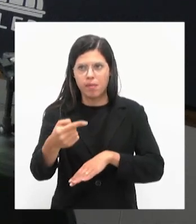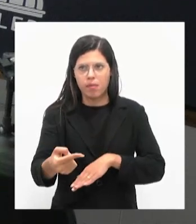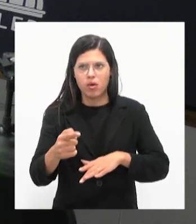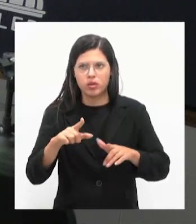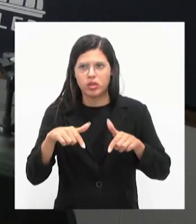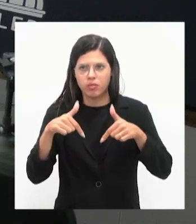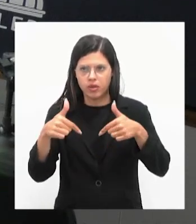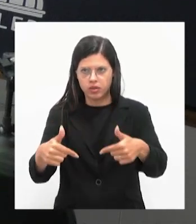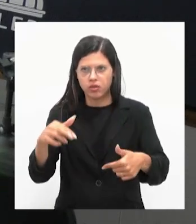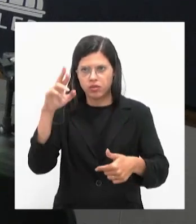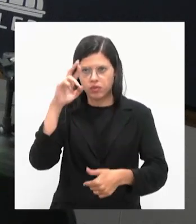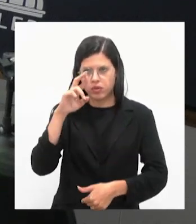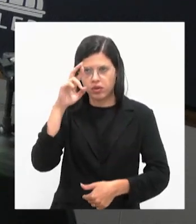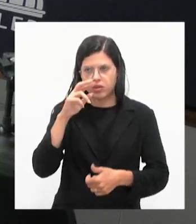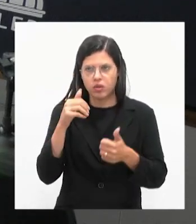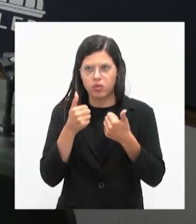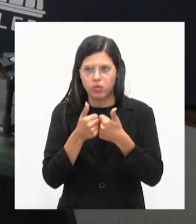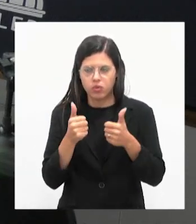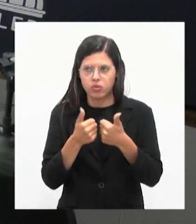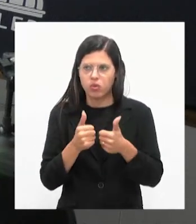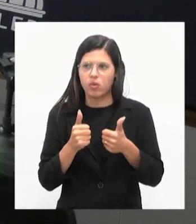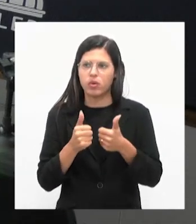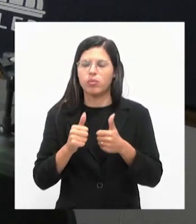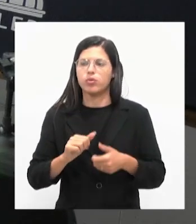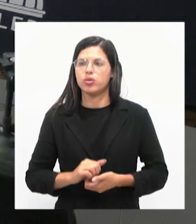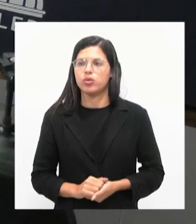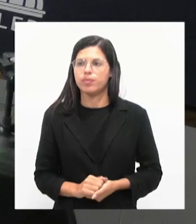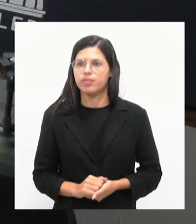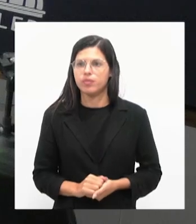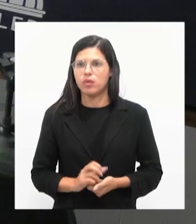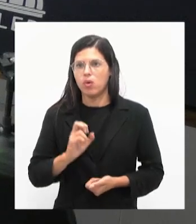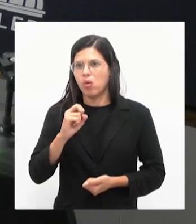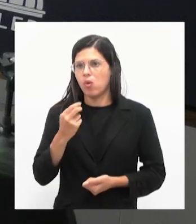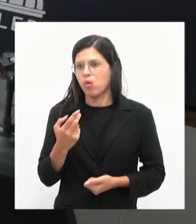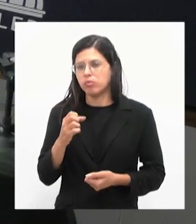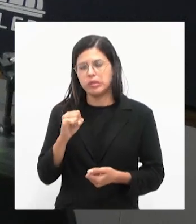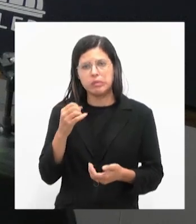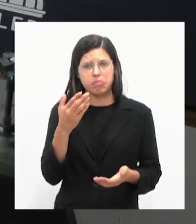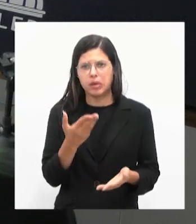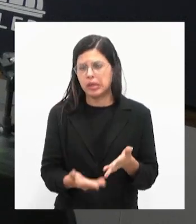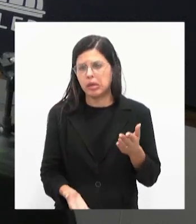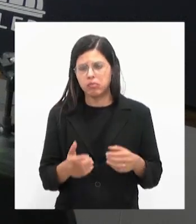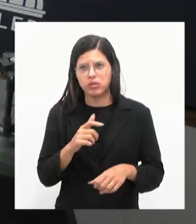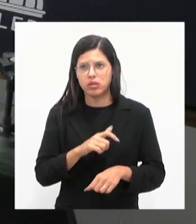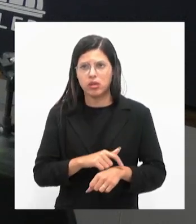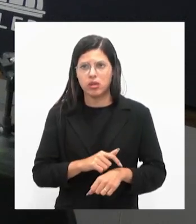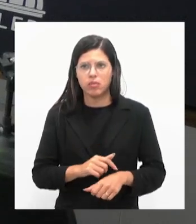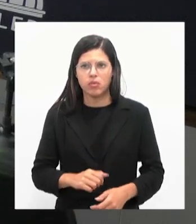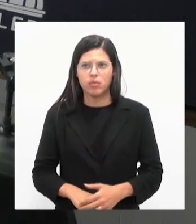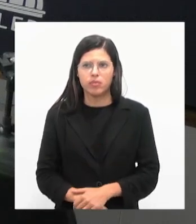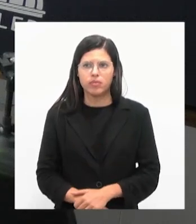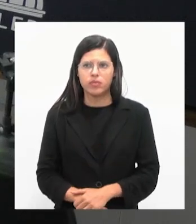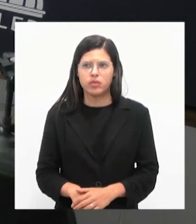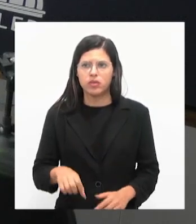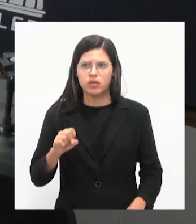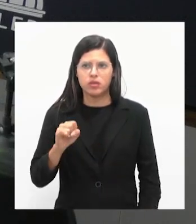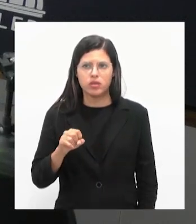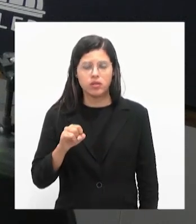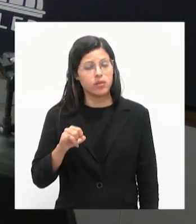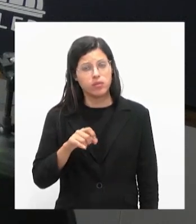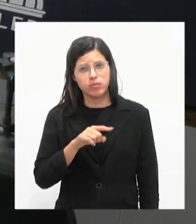fiscalização dos ônibus. Ou se nós... não perdemos tempo. Se você não estiver presente, é muito difícil. Inclusive,